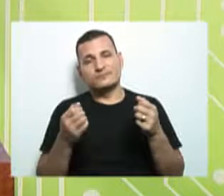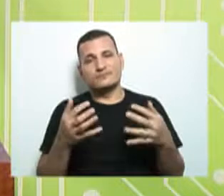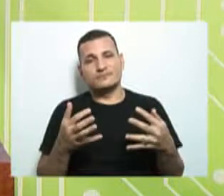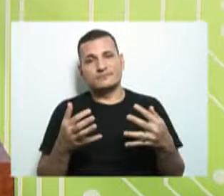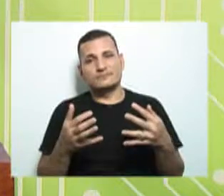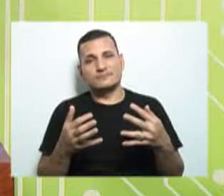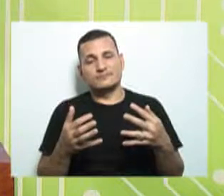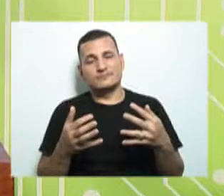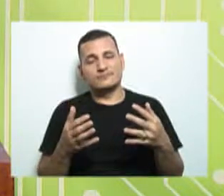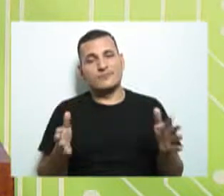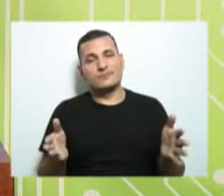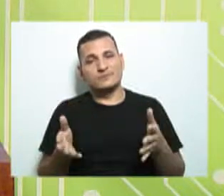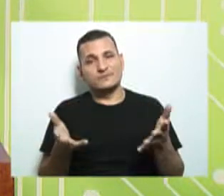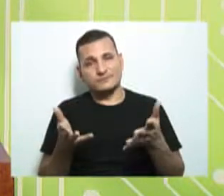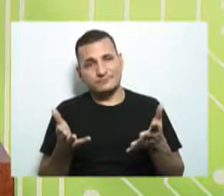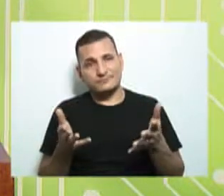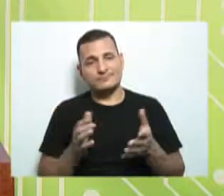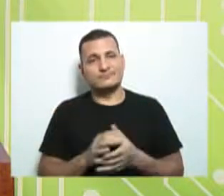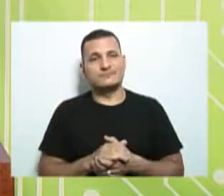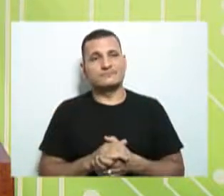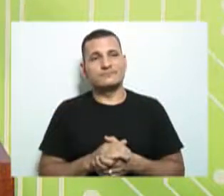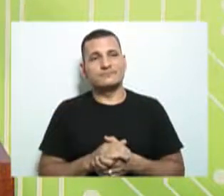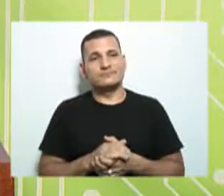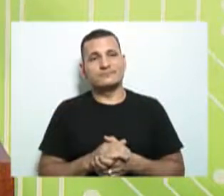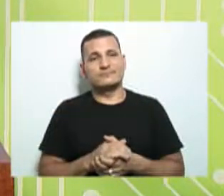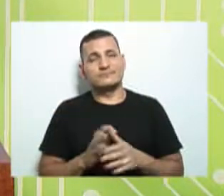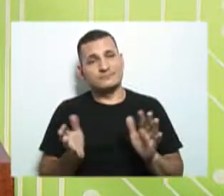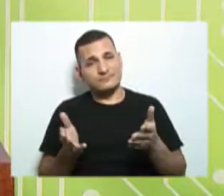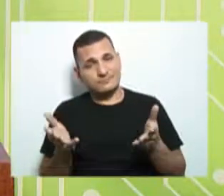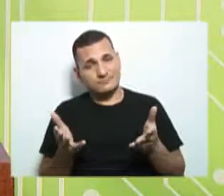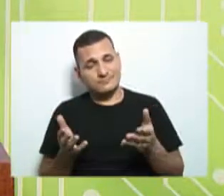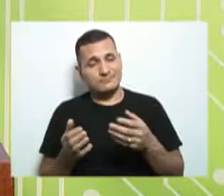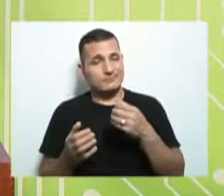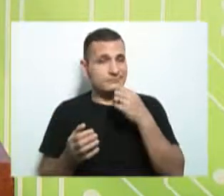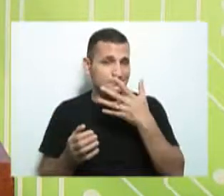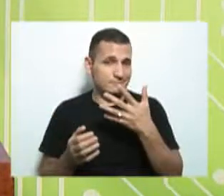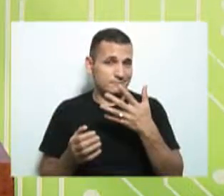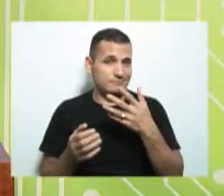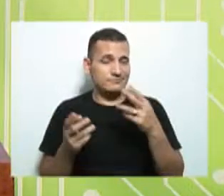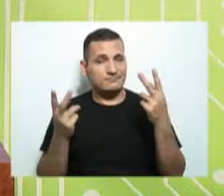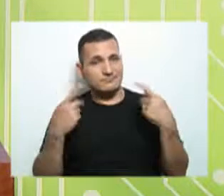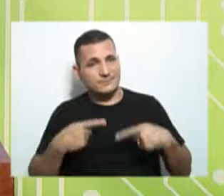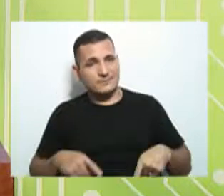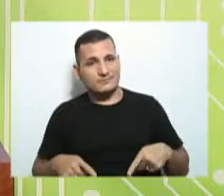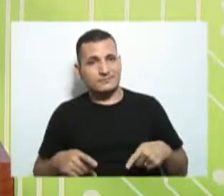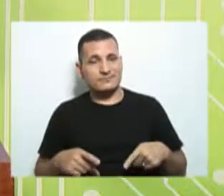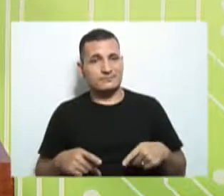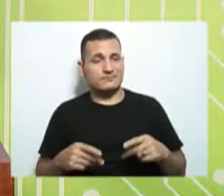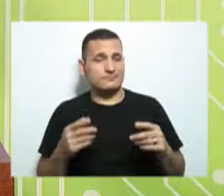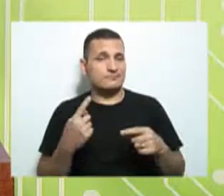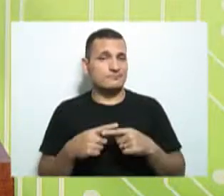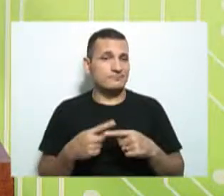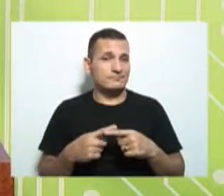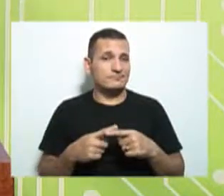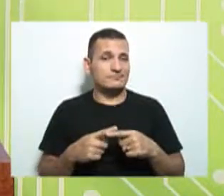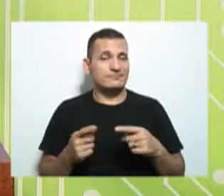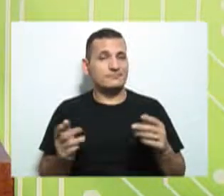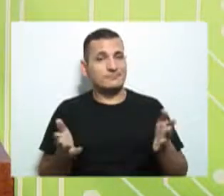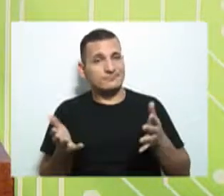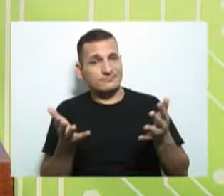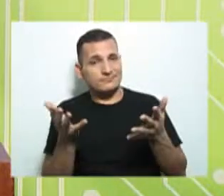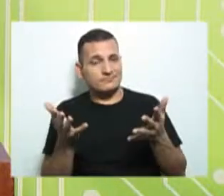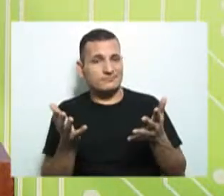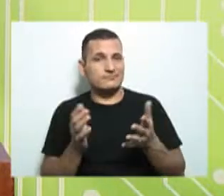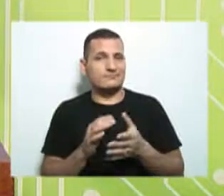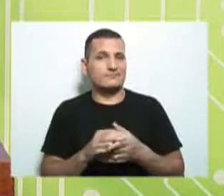motivação. Motivação é uma coisa muito boa para o ser humano, porque a motivação ela